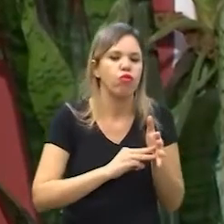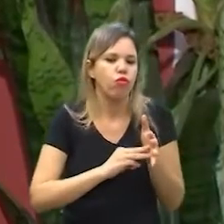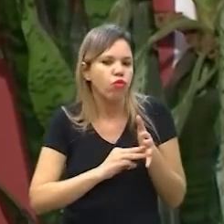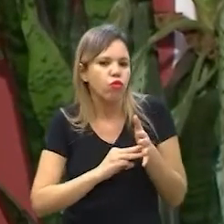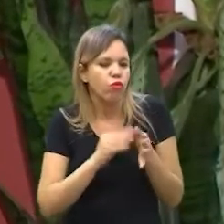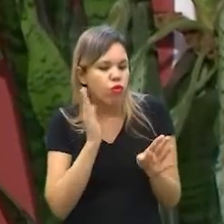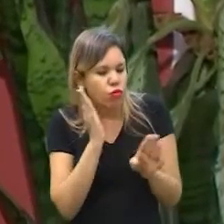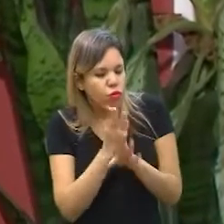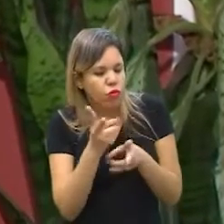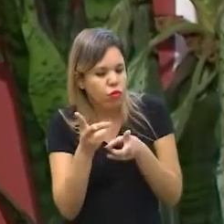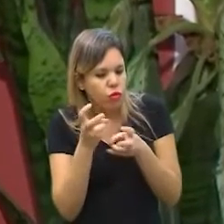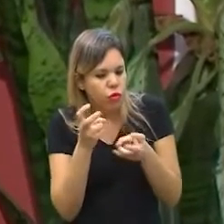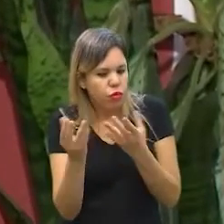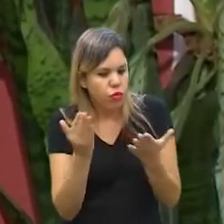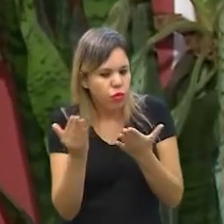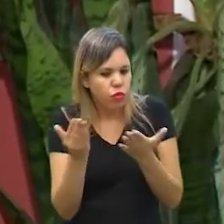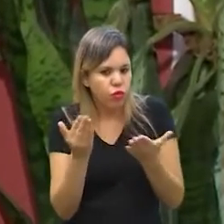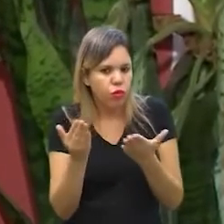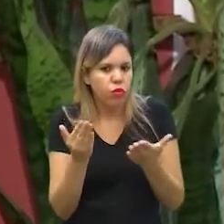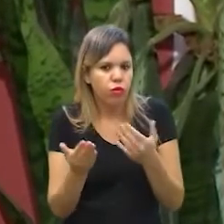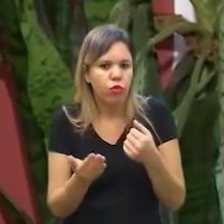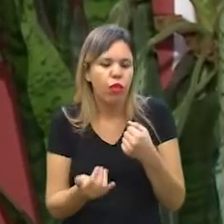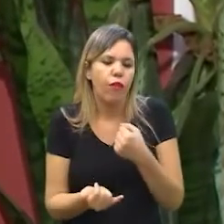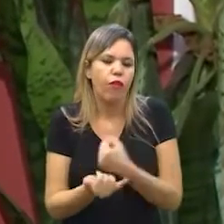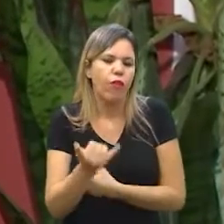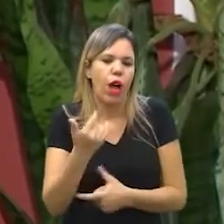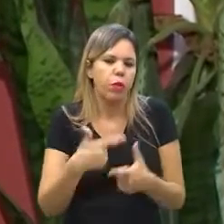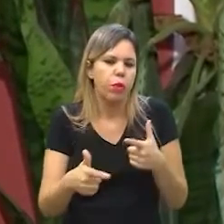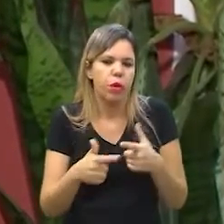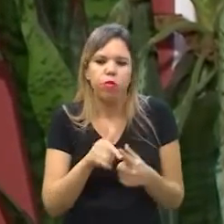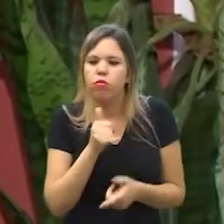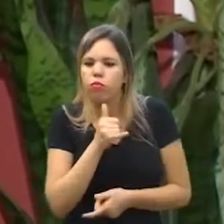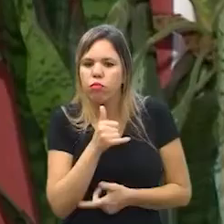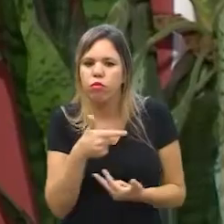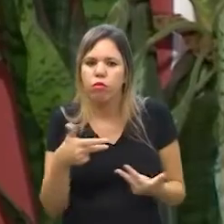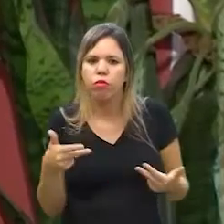a identificar falha na energia.